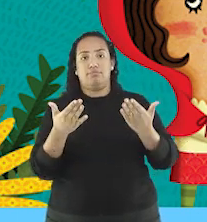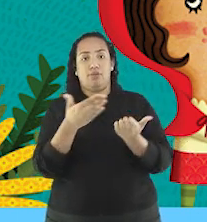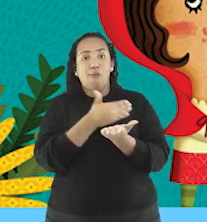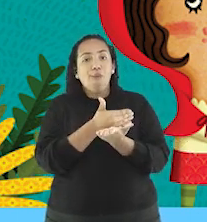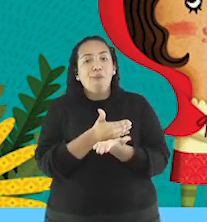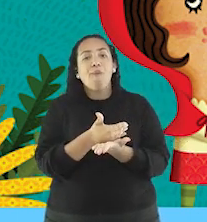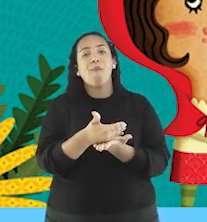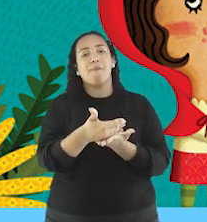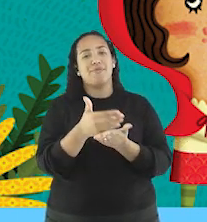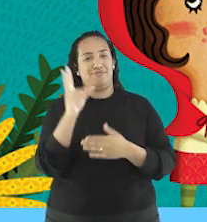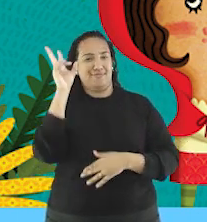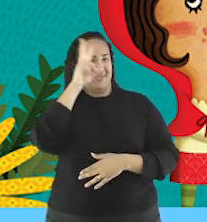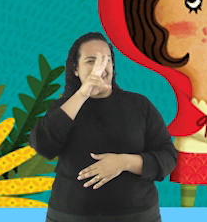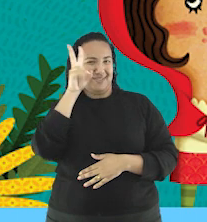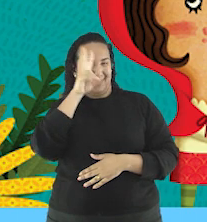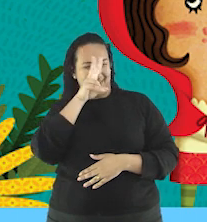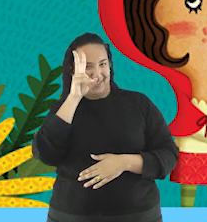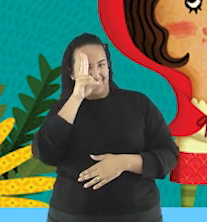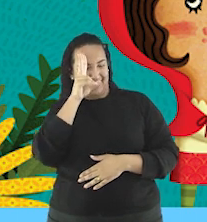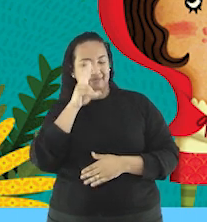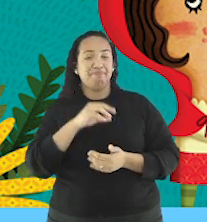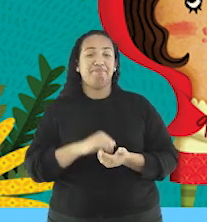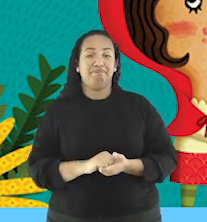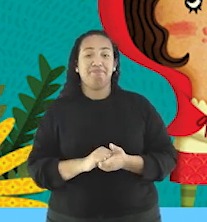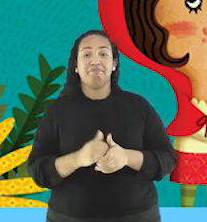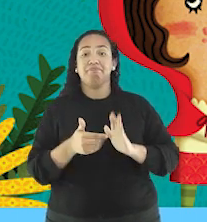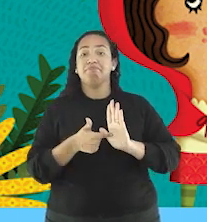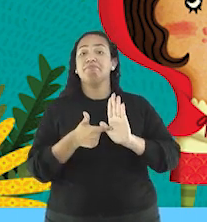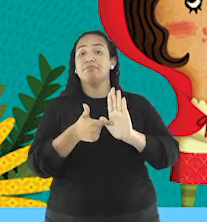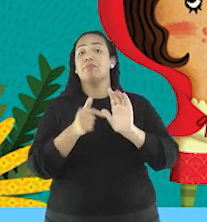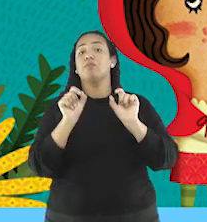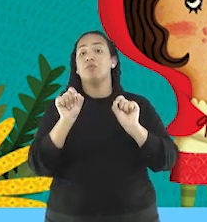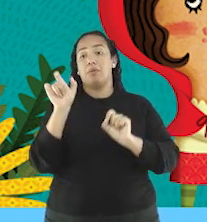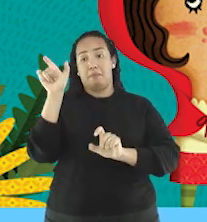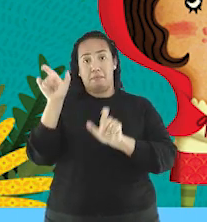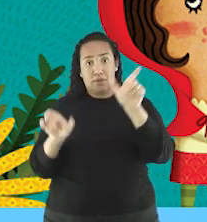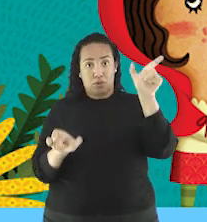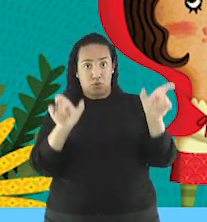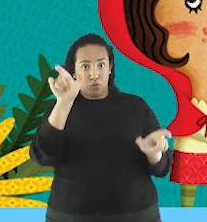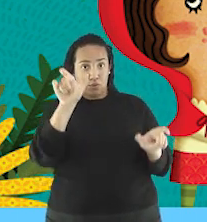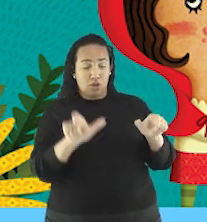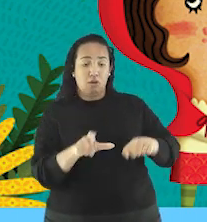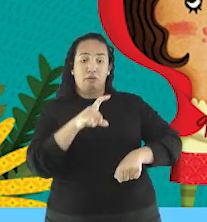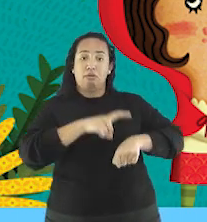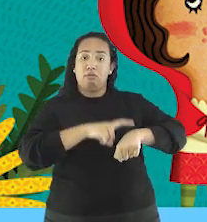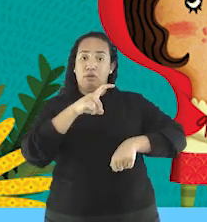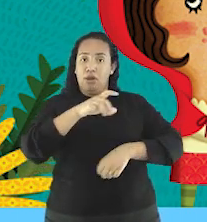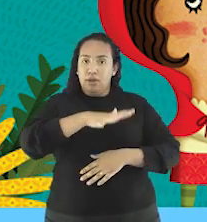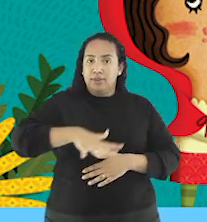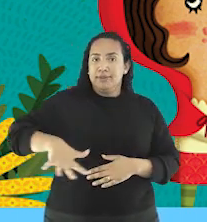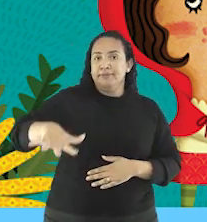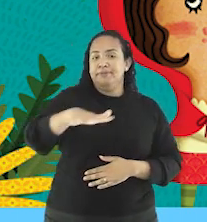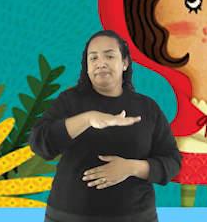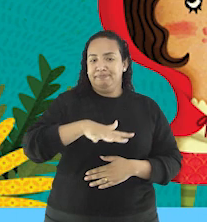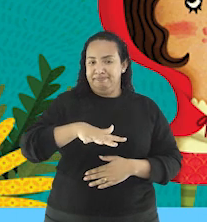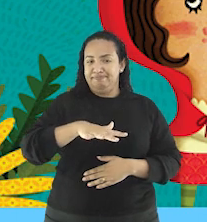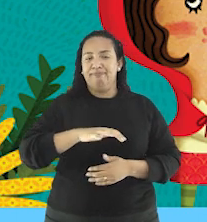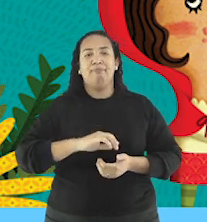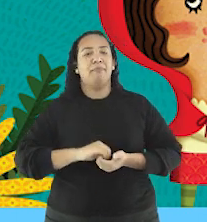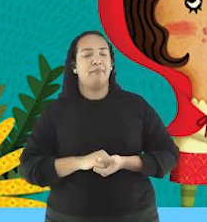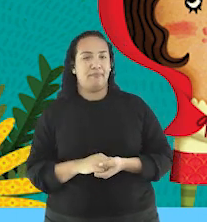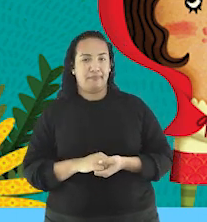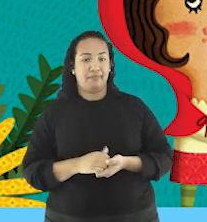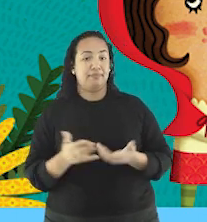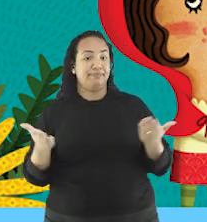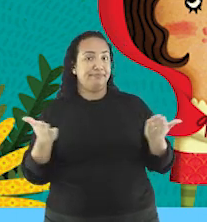situação que dará o início da narrativa, apresentando os personagens, o tempo e o espaço,